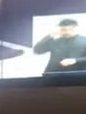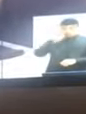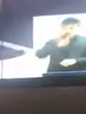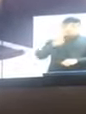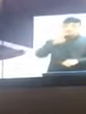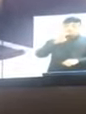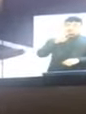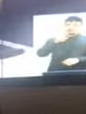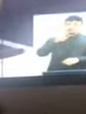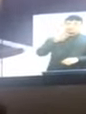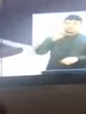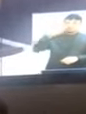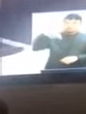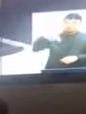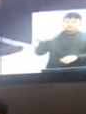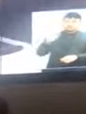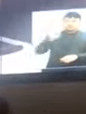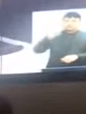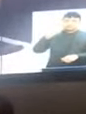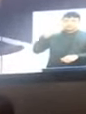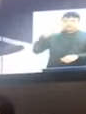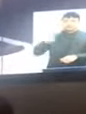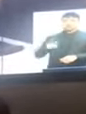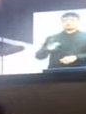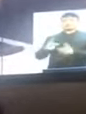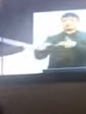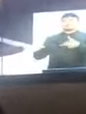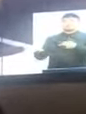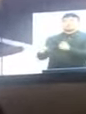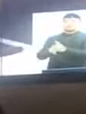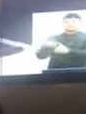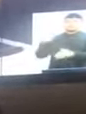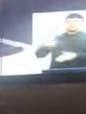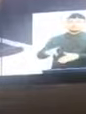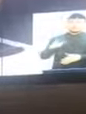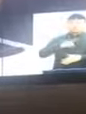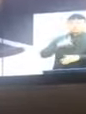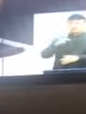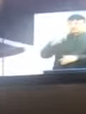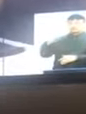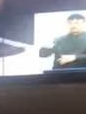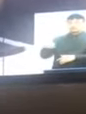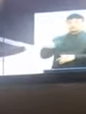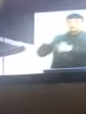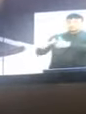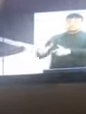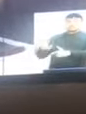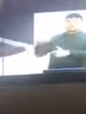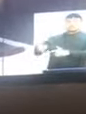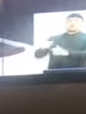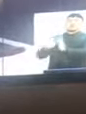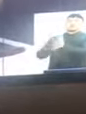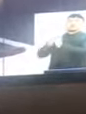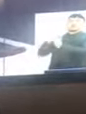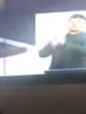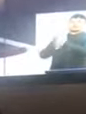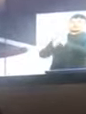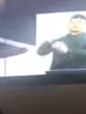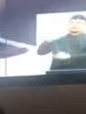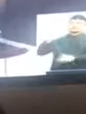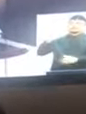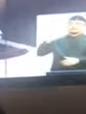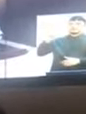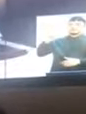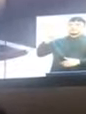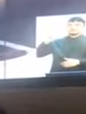Sá. Esses equipamentos públicos que estão a serviço da população de Eusébio. O prefeito Edson